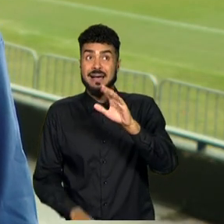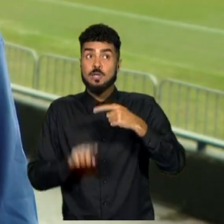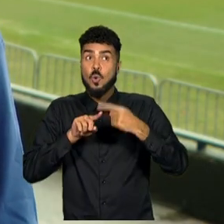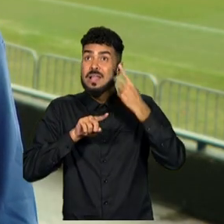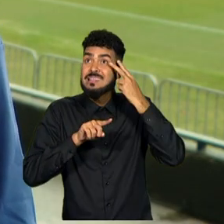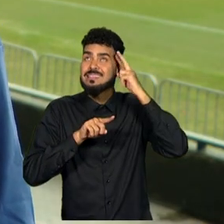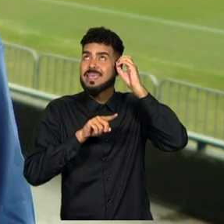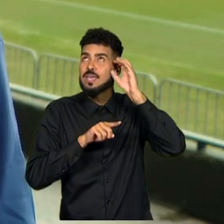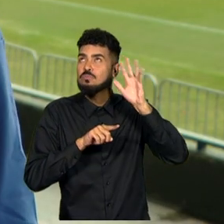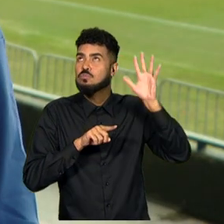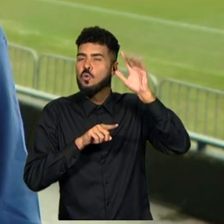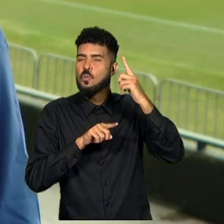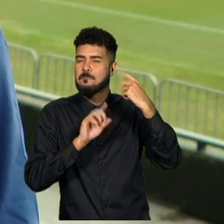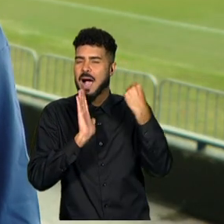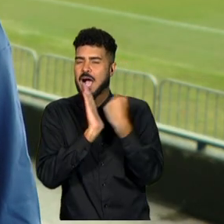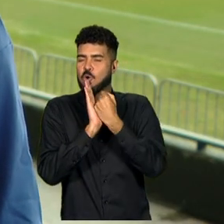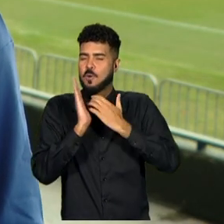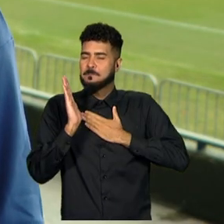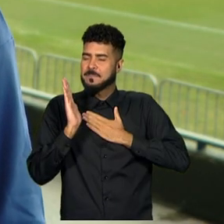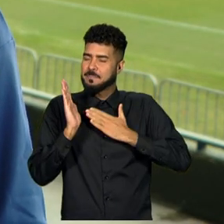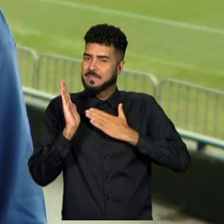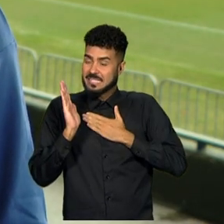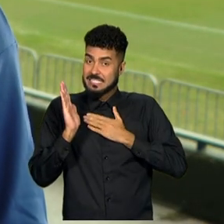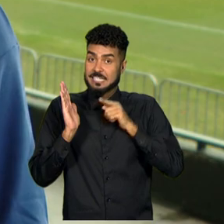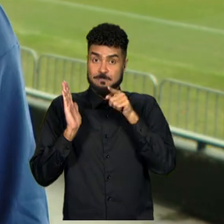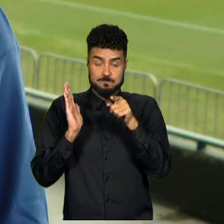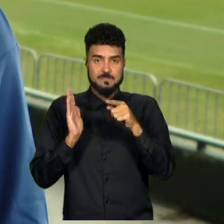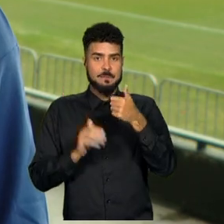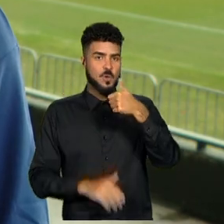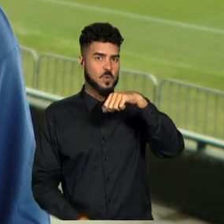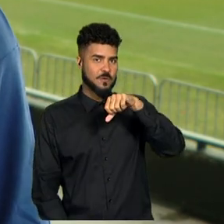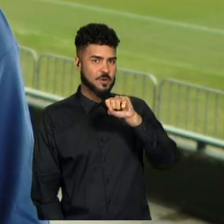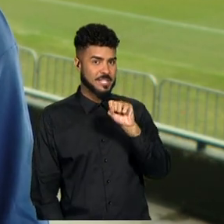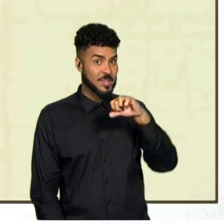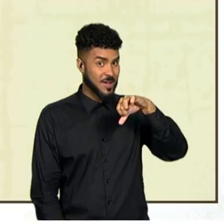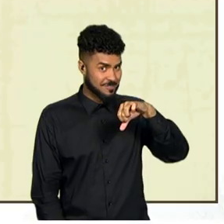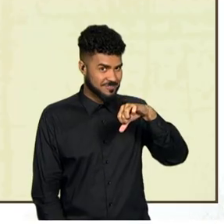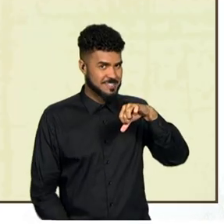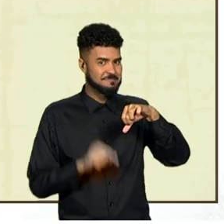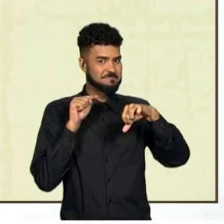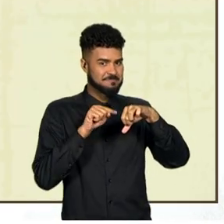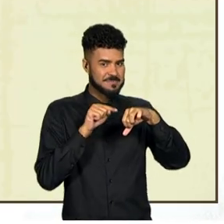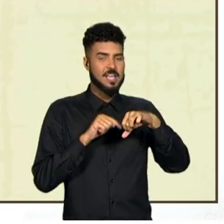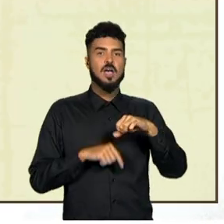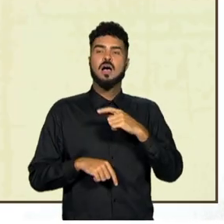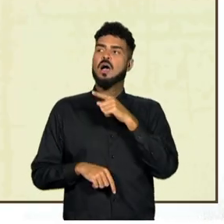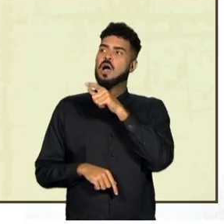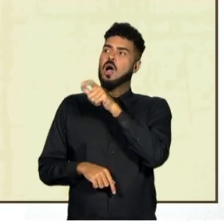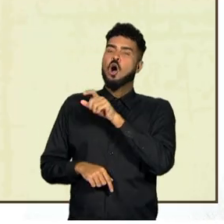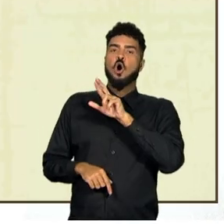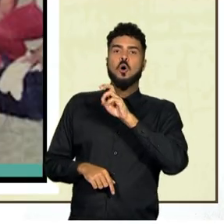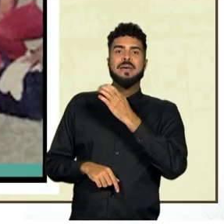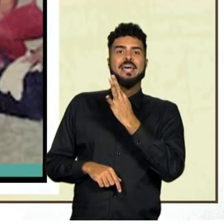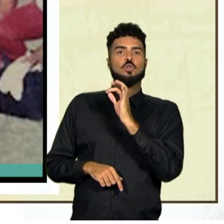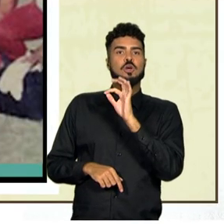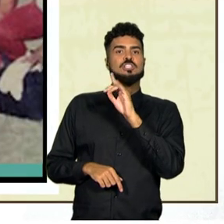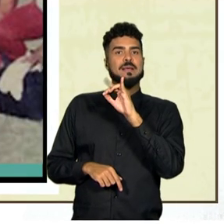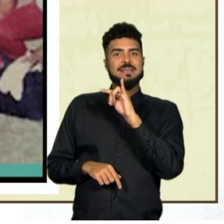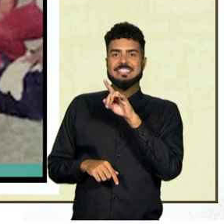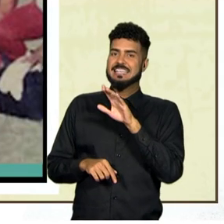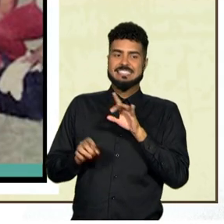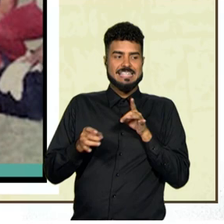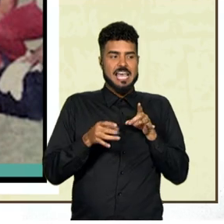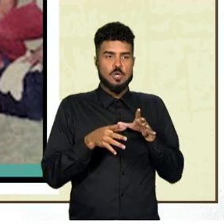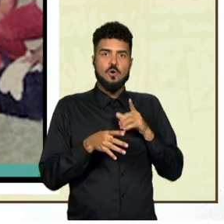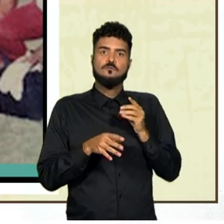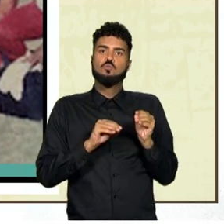à memória agora, mais marcante pra mim, foi em 1989, quando o Roberto tinha saído do Vasco, foi jogar pela